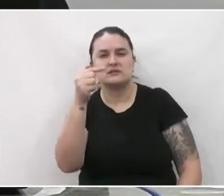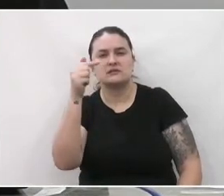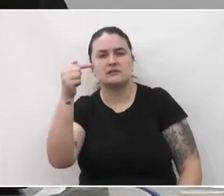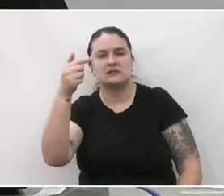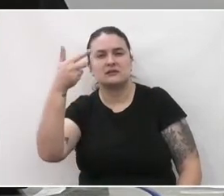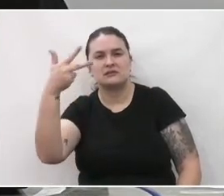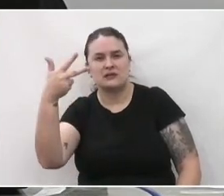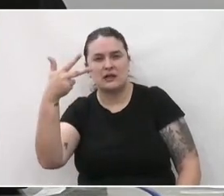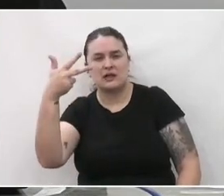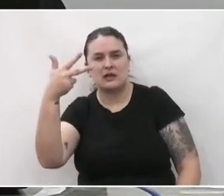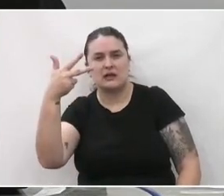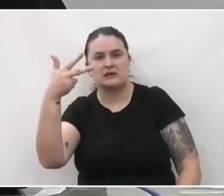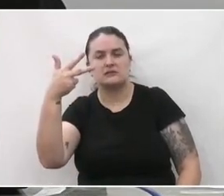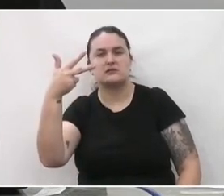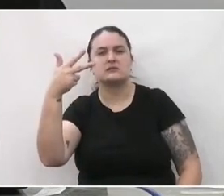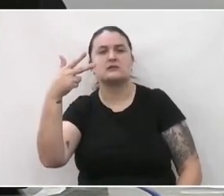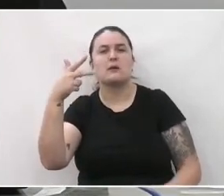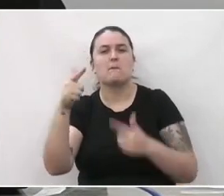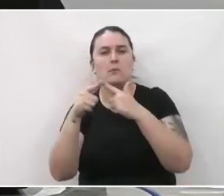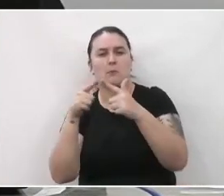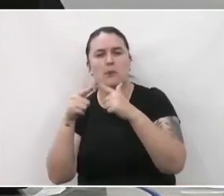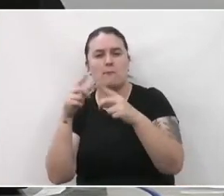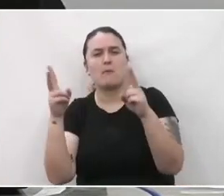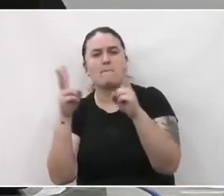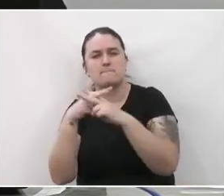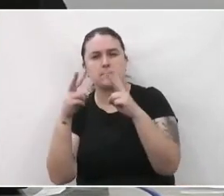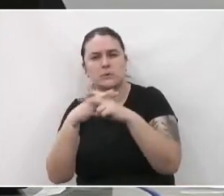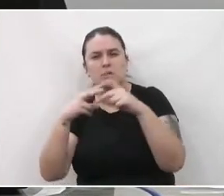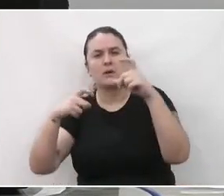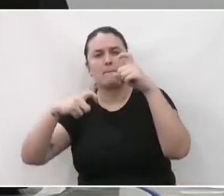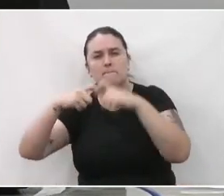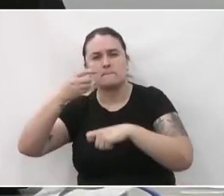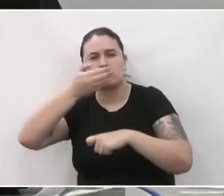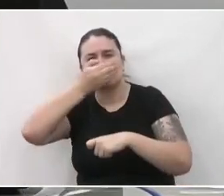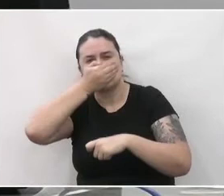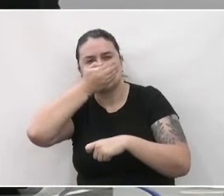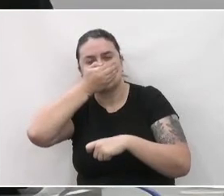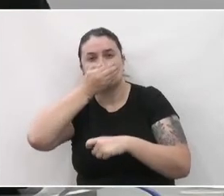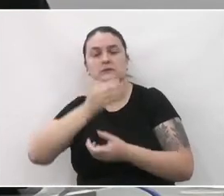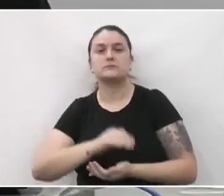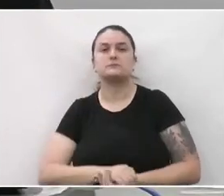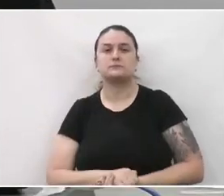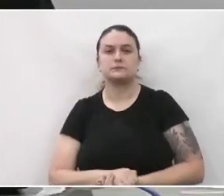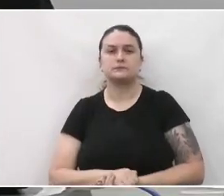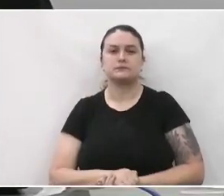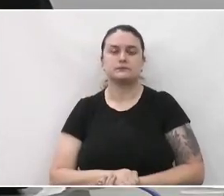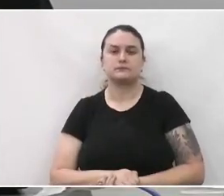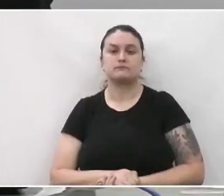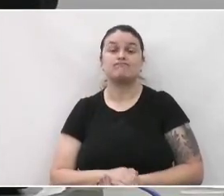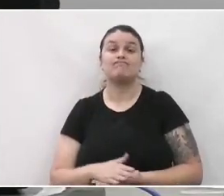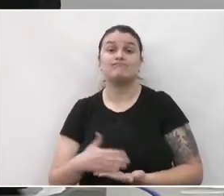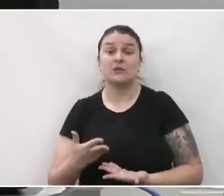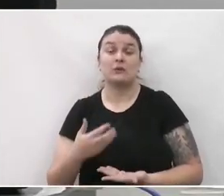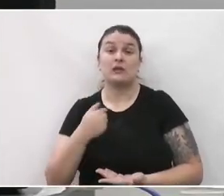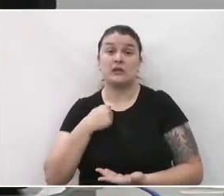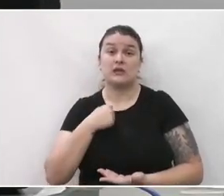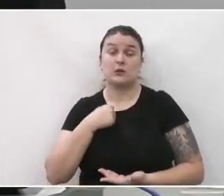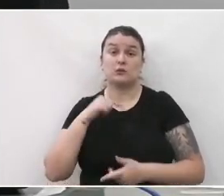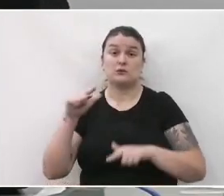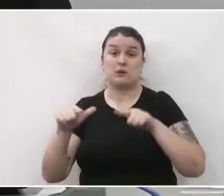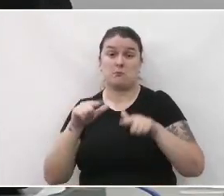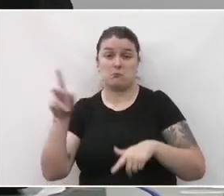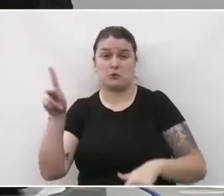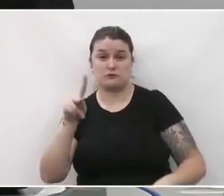2.773 casos de lesão corporal, ameaça e estupro de vulneráveis. Tá? Então, eu, como